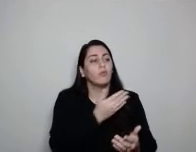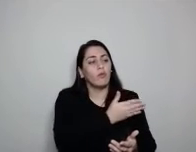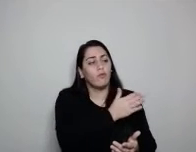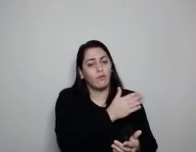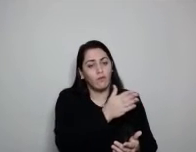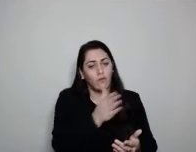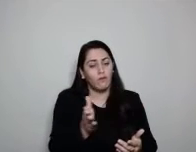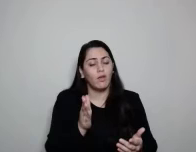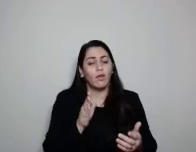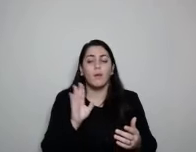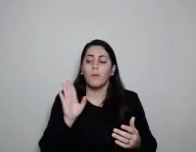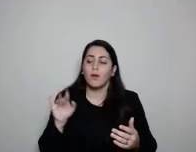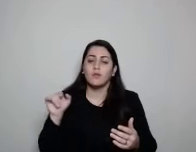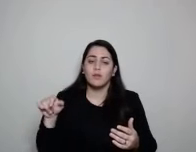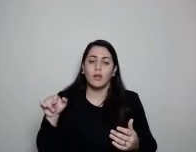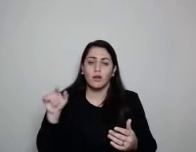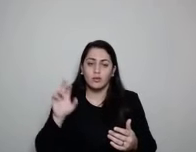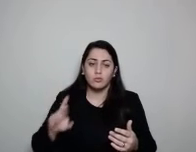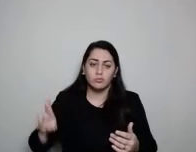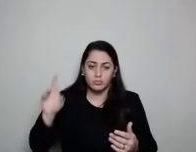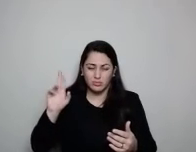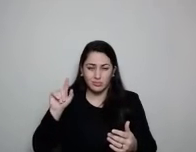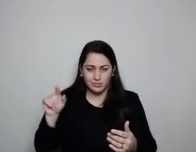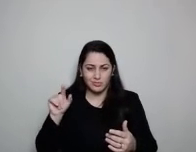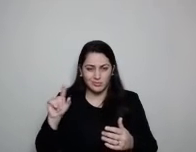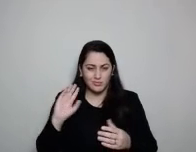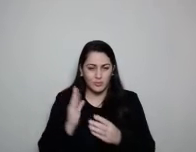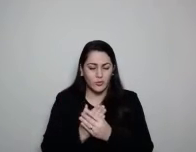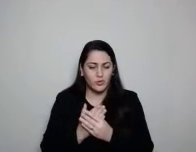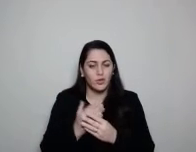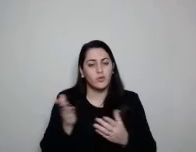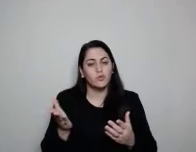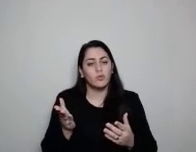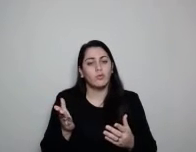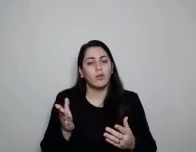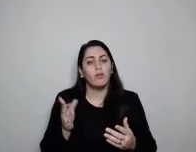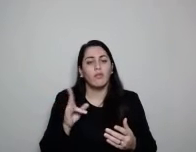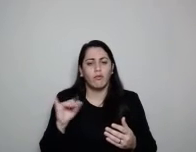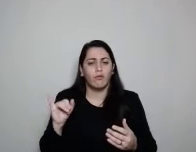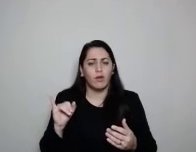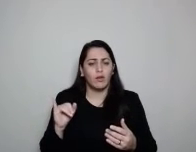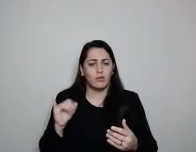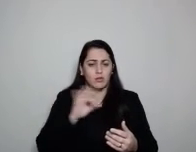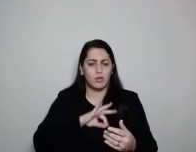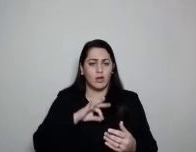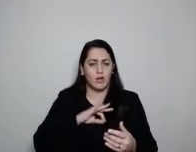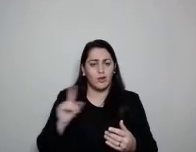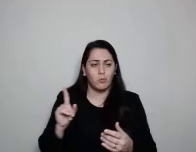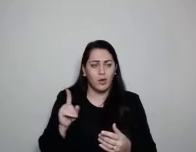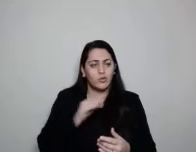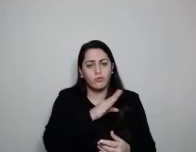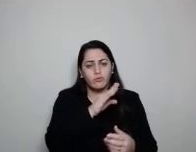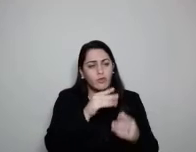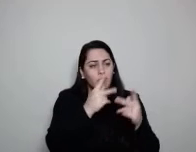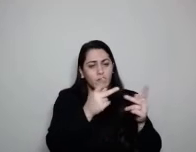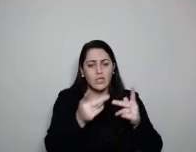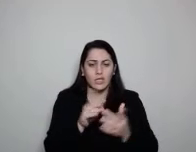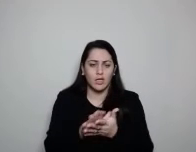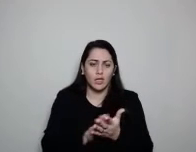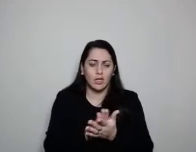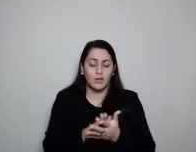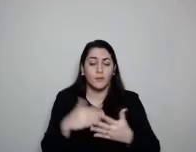autora, embora não prestasse o serviço, acabaria recebendo também. E, bom, dito isso,